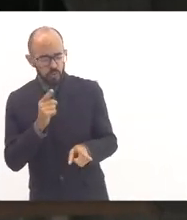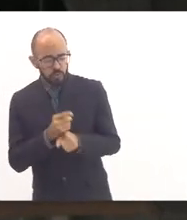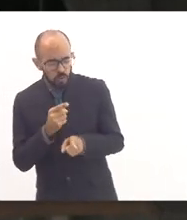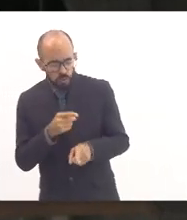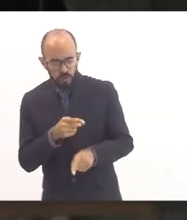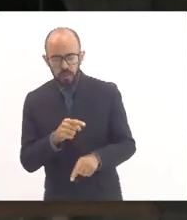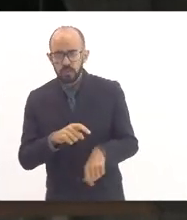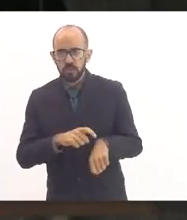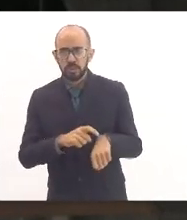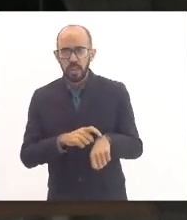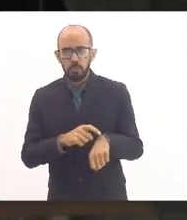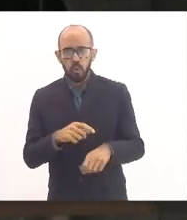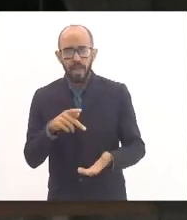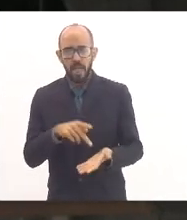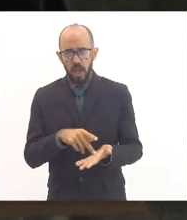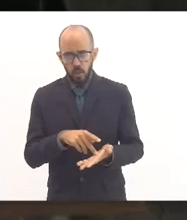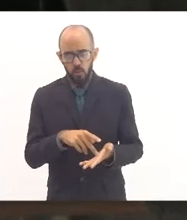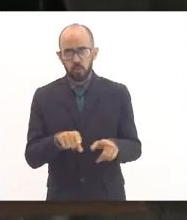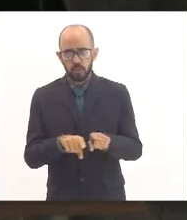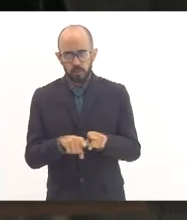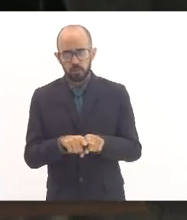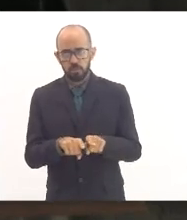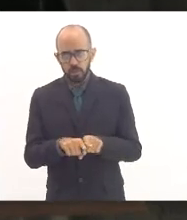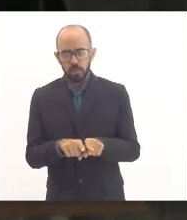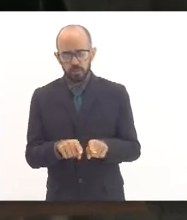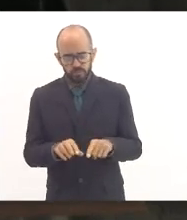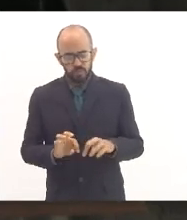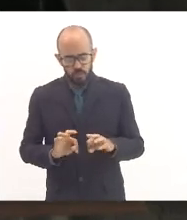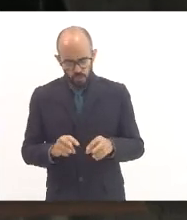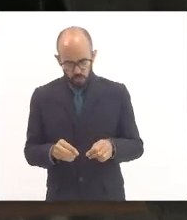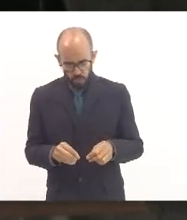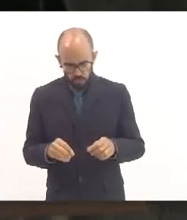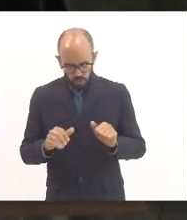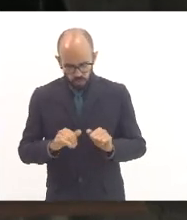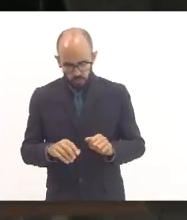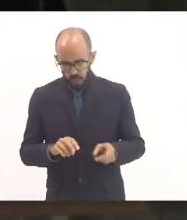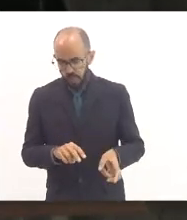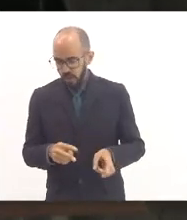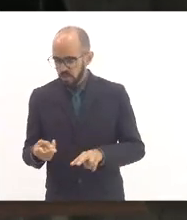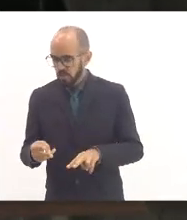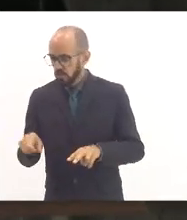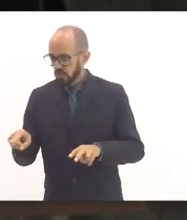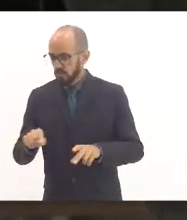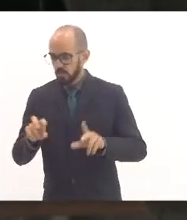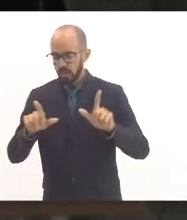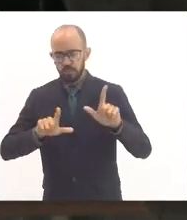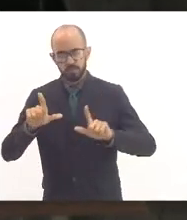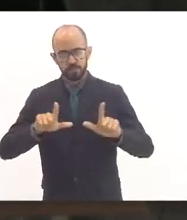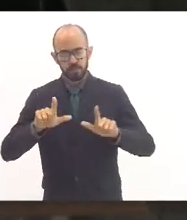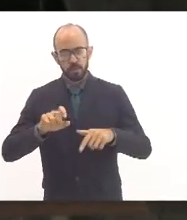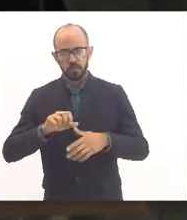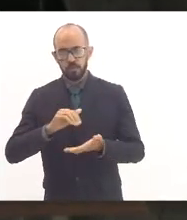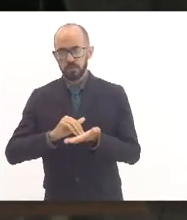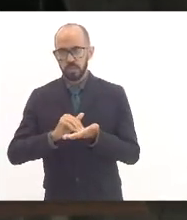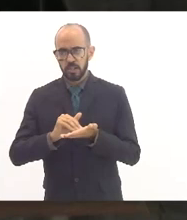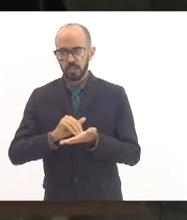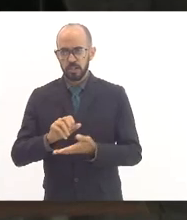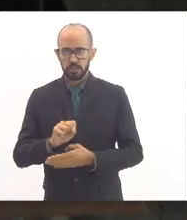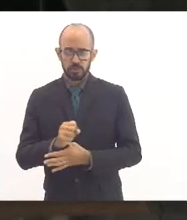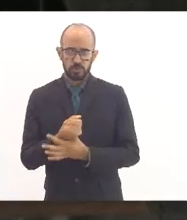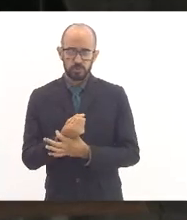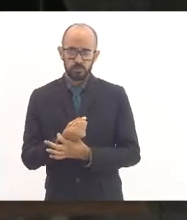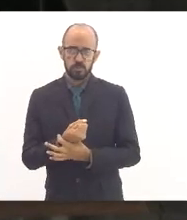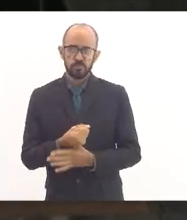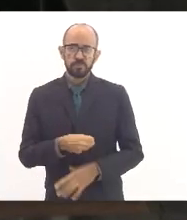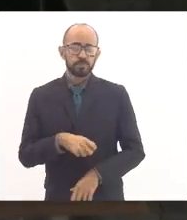em tempo real e tudo isso é ano passado pela imprensa da secretaria de segurança é como o nosso